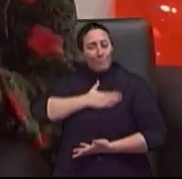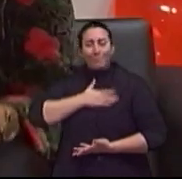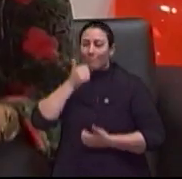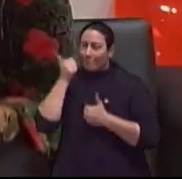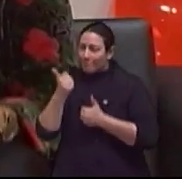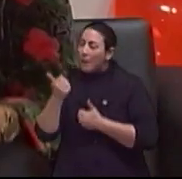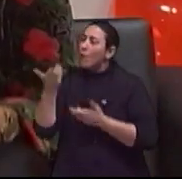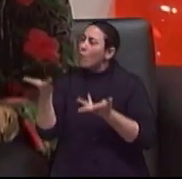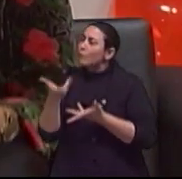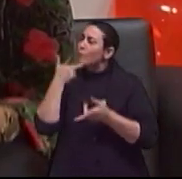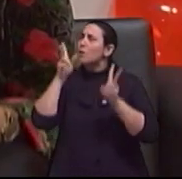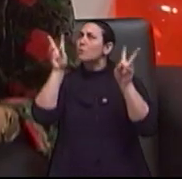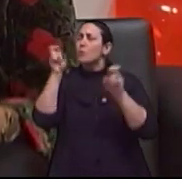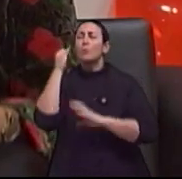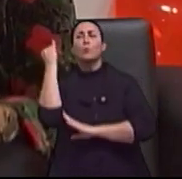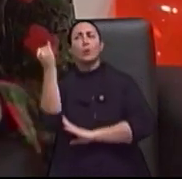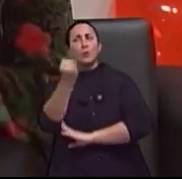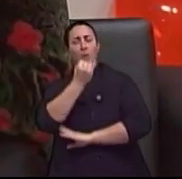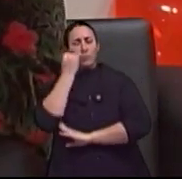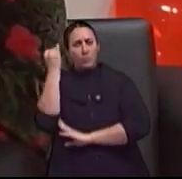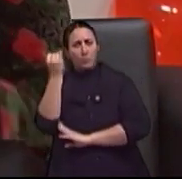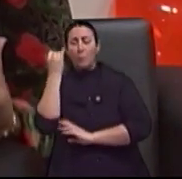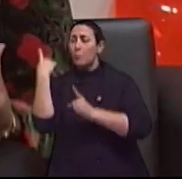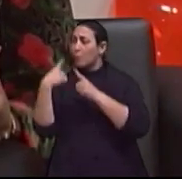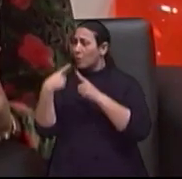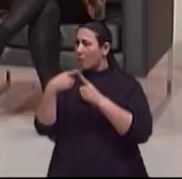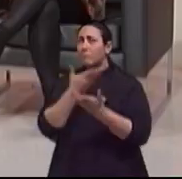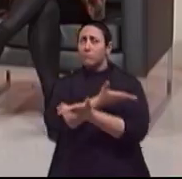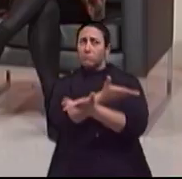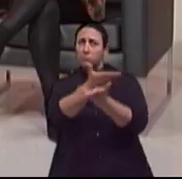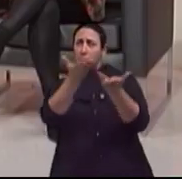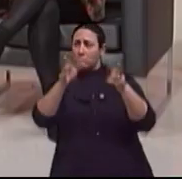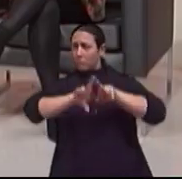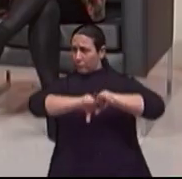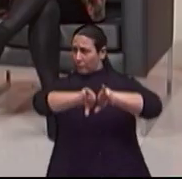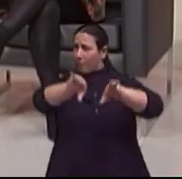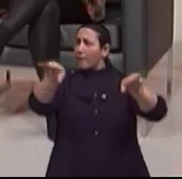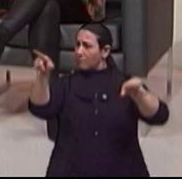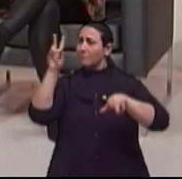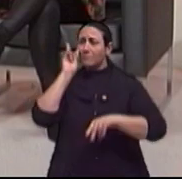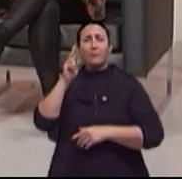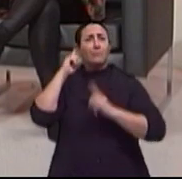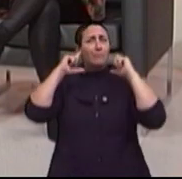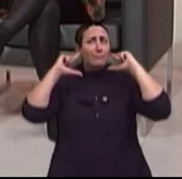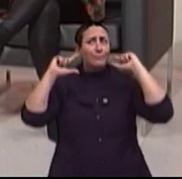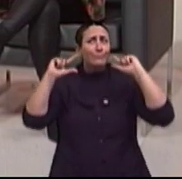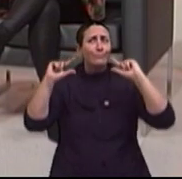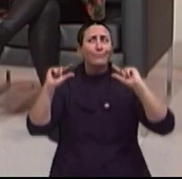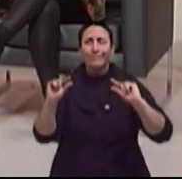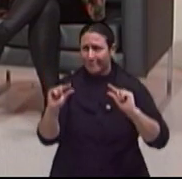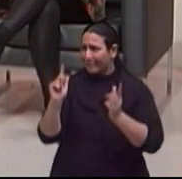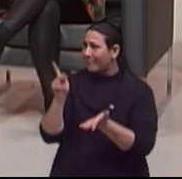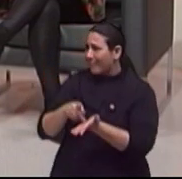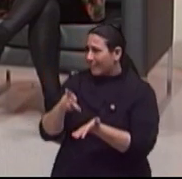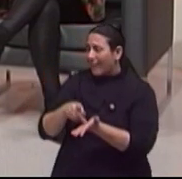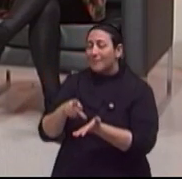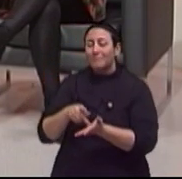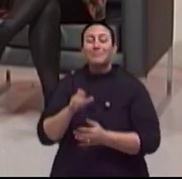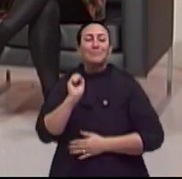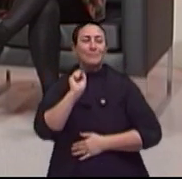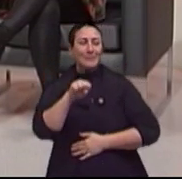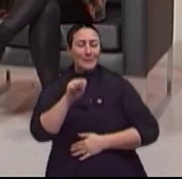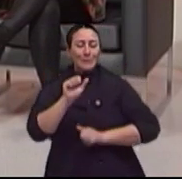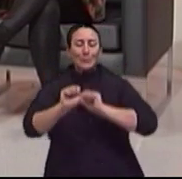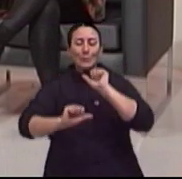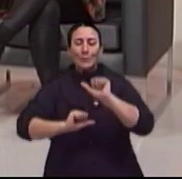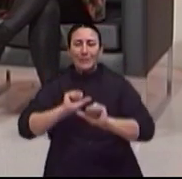importante nos nossos dias hoje né Obrigada porque as coisas estão diferentes a gente até tá ouvindo menos sim né As coisas mudaram as